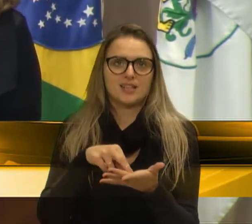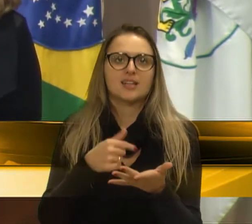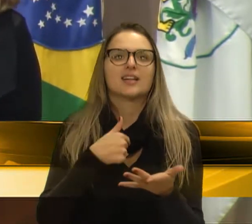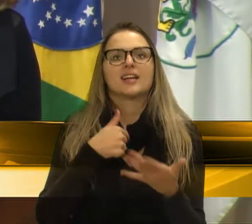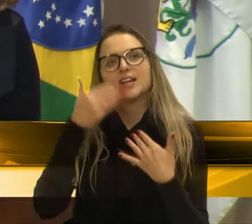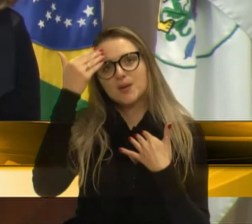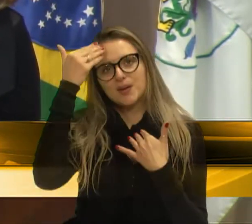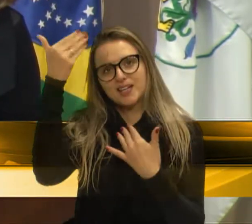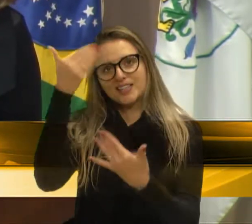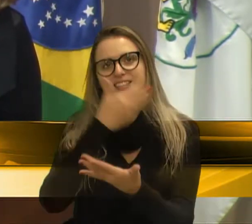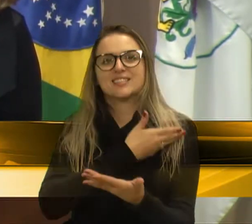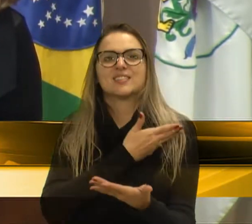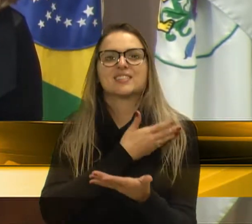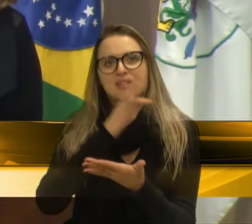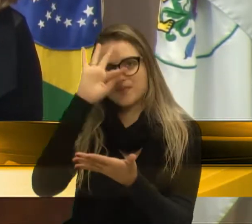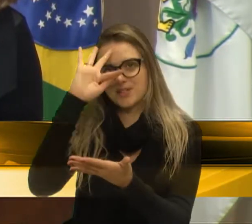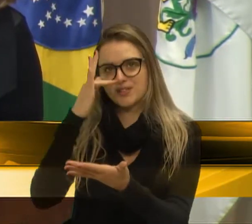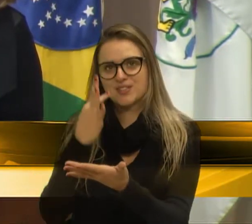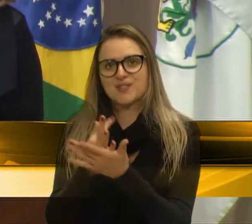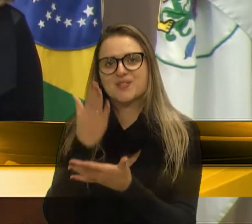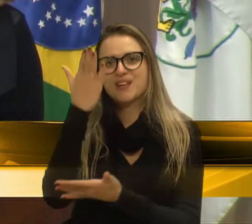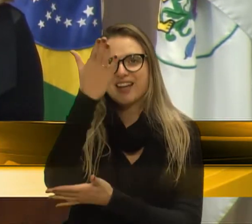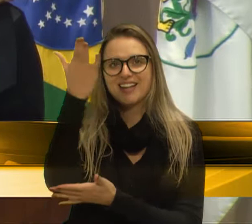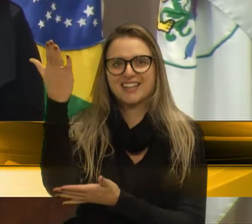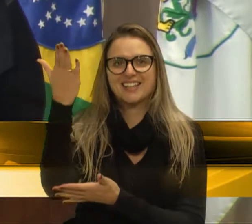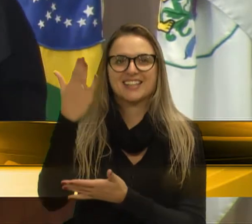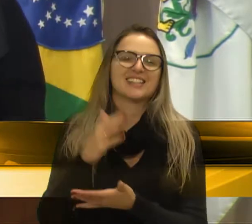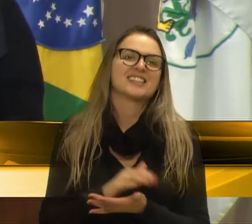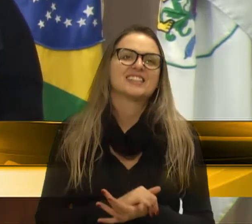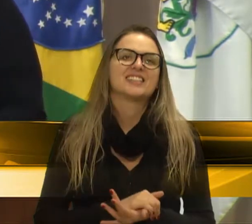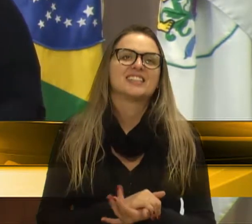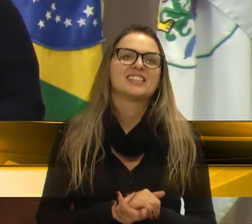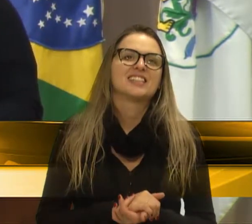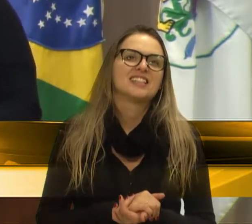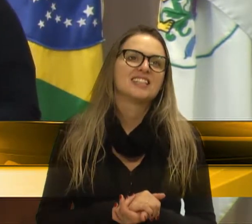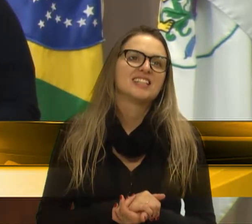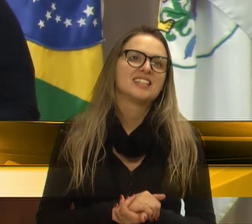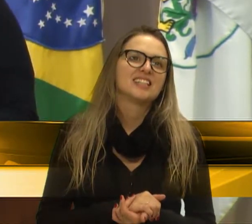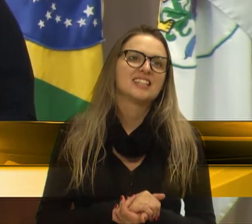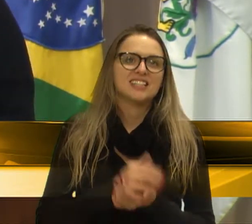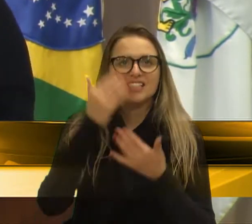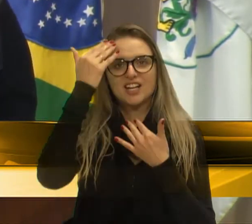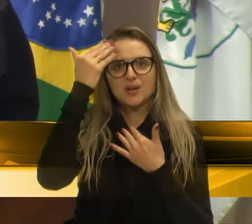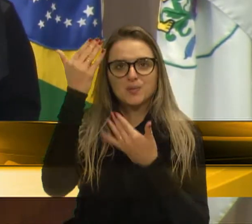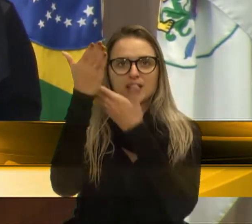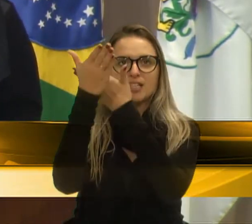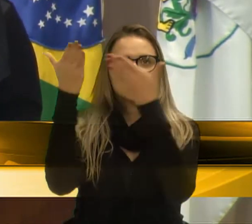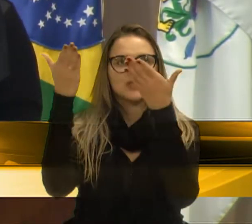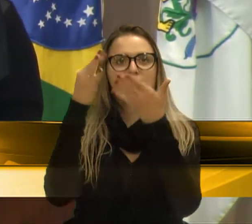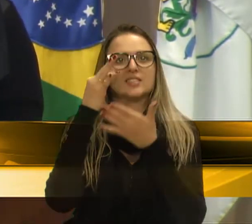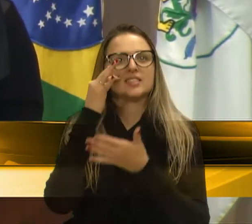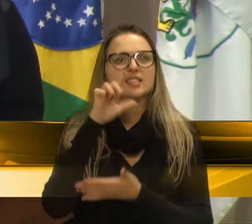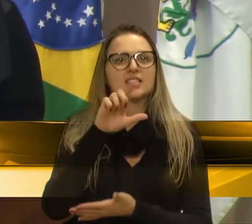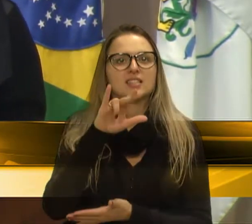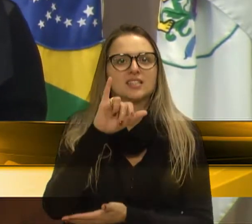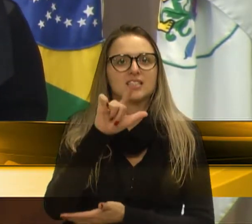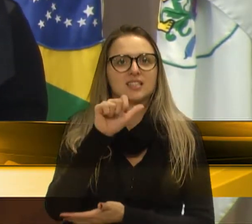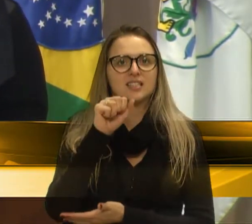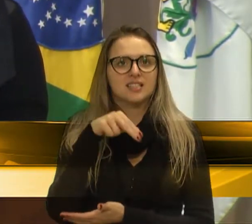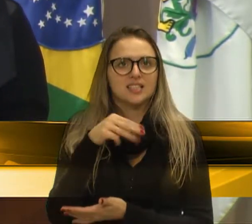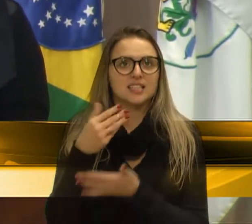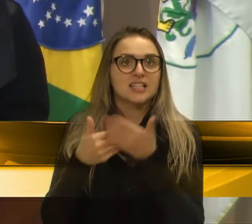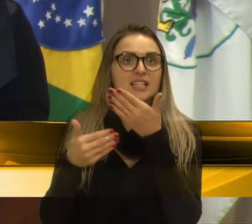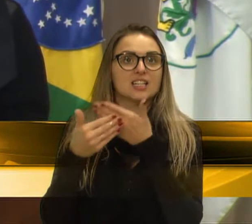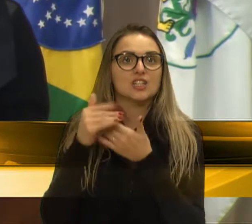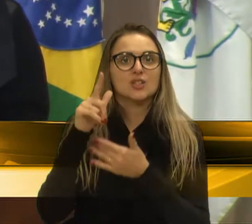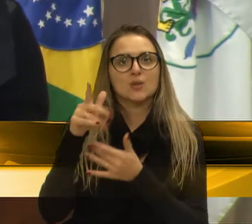de fé, que estão aí presentes, eu vejo, né? Muito obrigada pela presença, Lilian, e todos